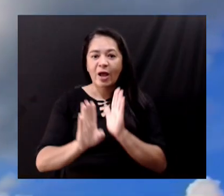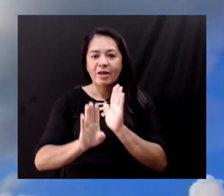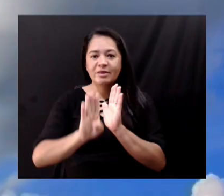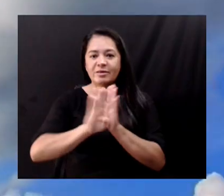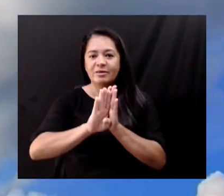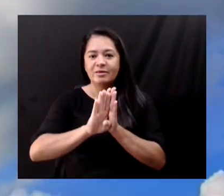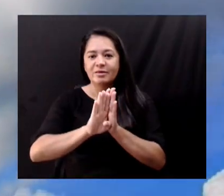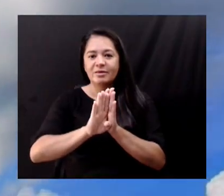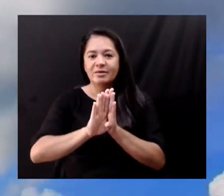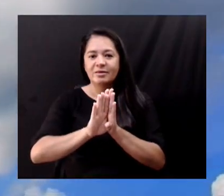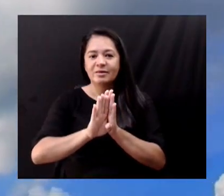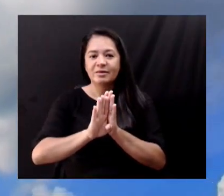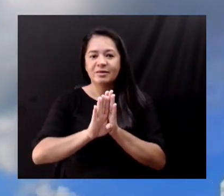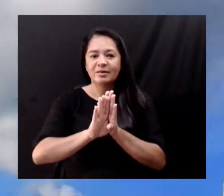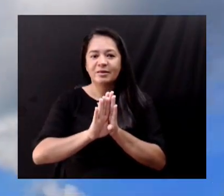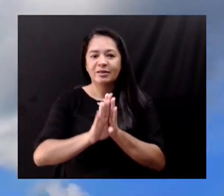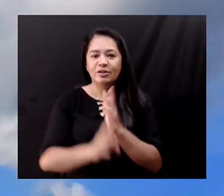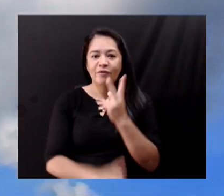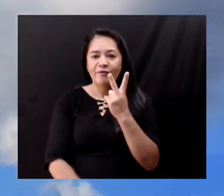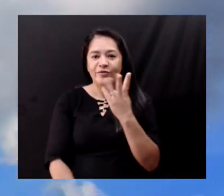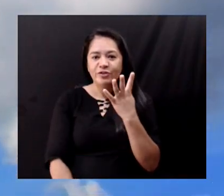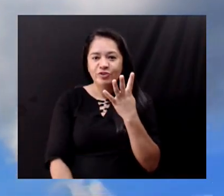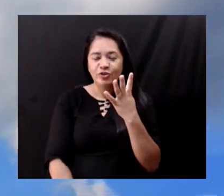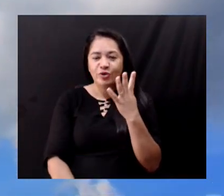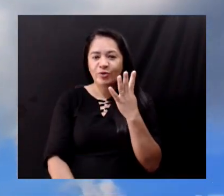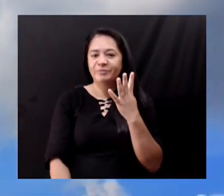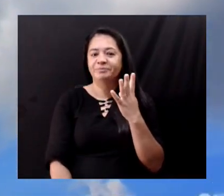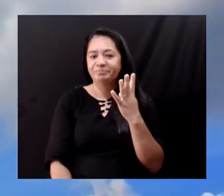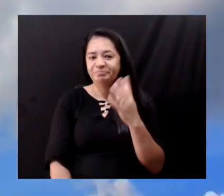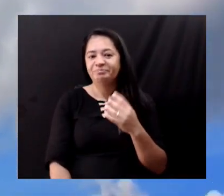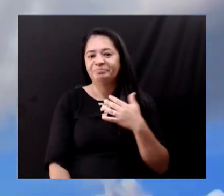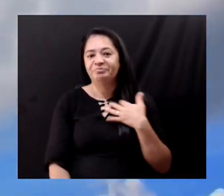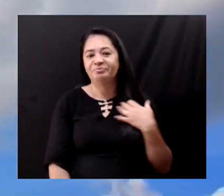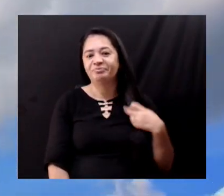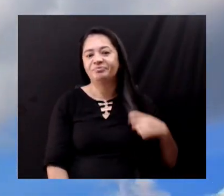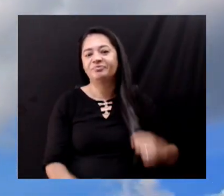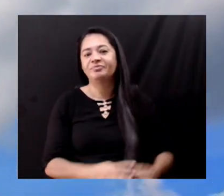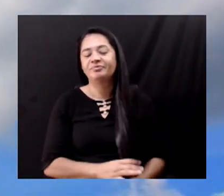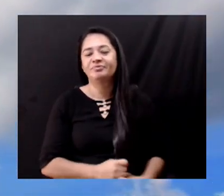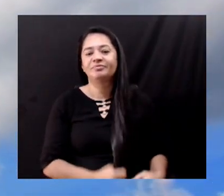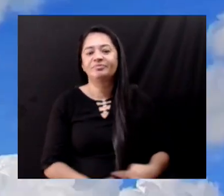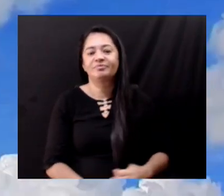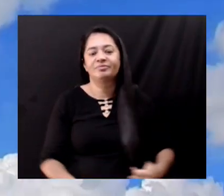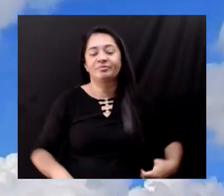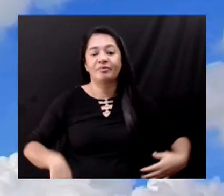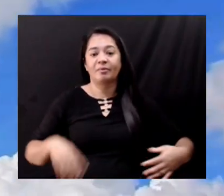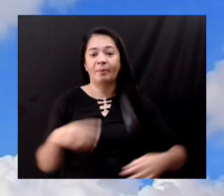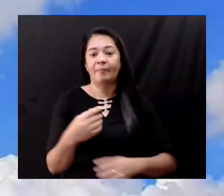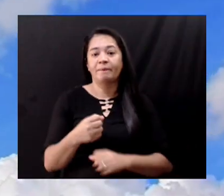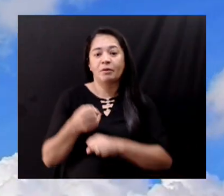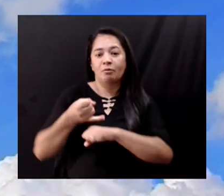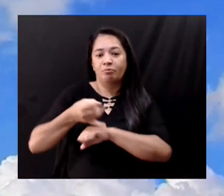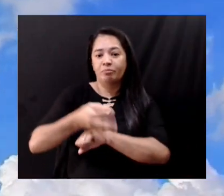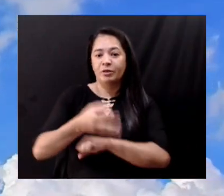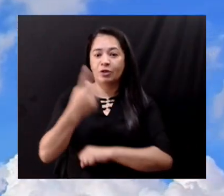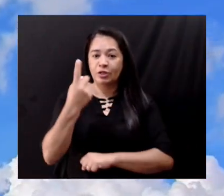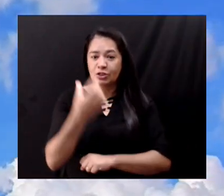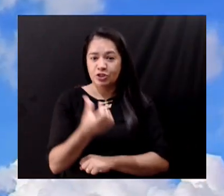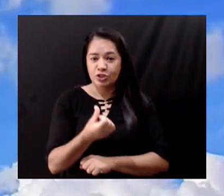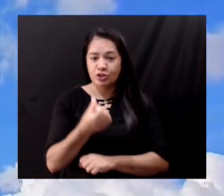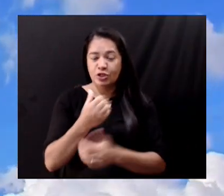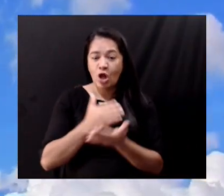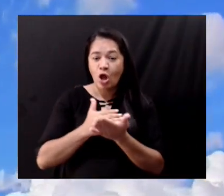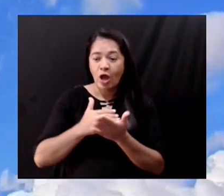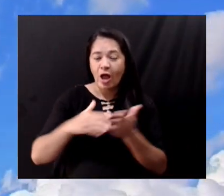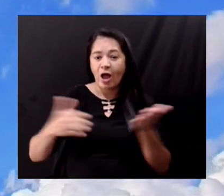prevista para 24 graus. Então, a mínima foi de 16 na madrugada, amanheceu com 18, agora já estamos aí nos 20 graus,